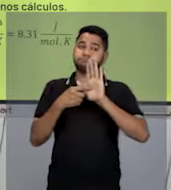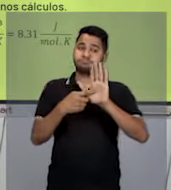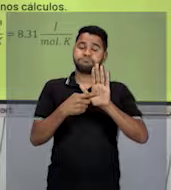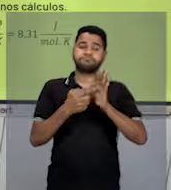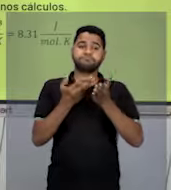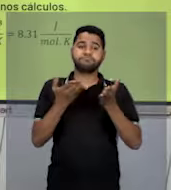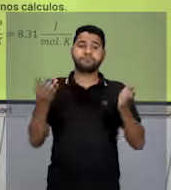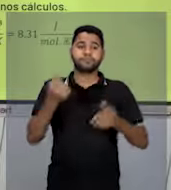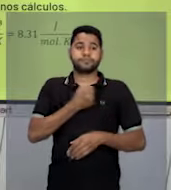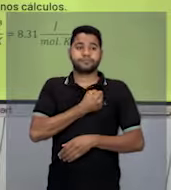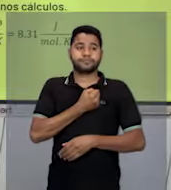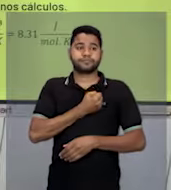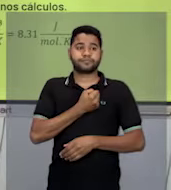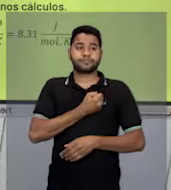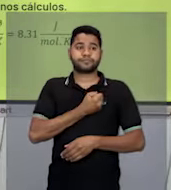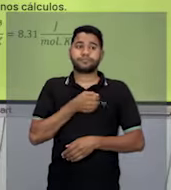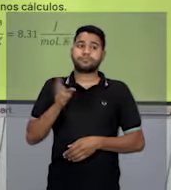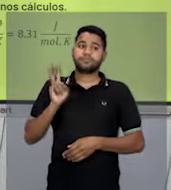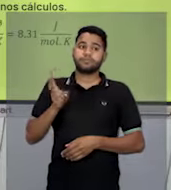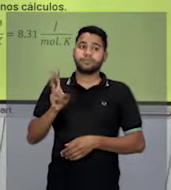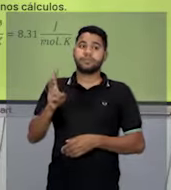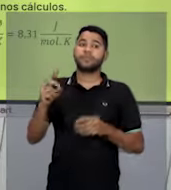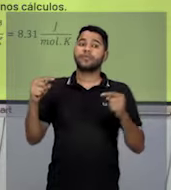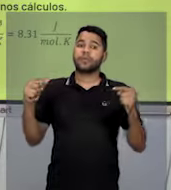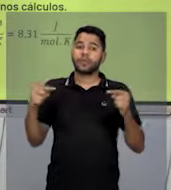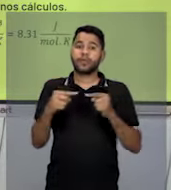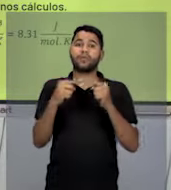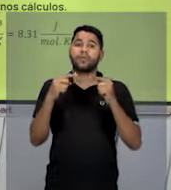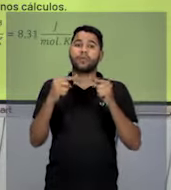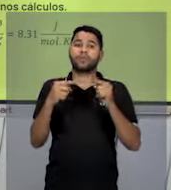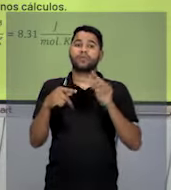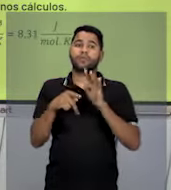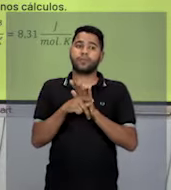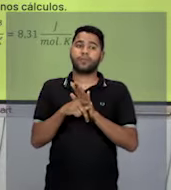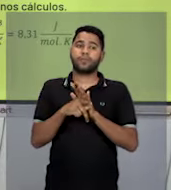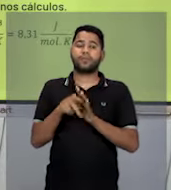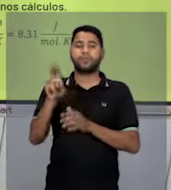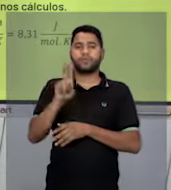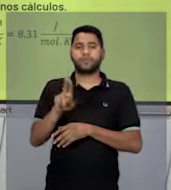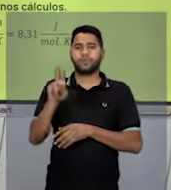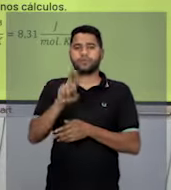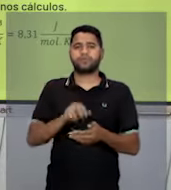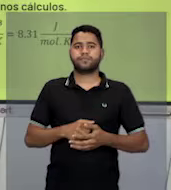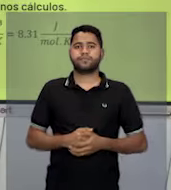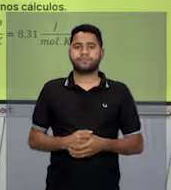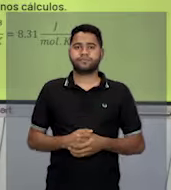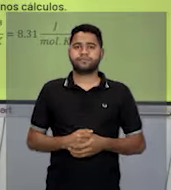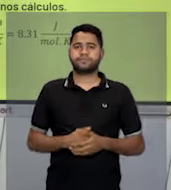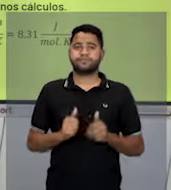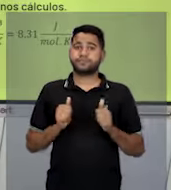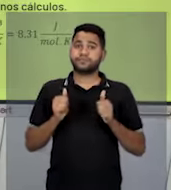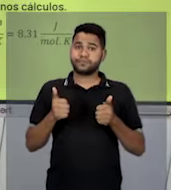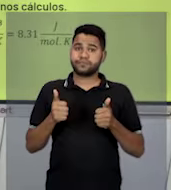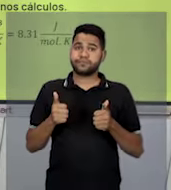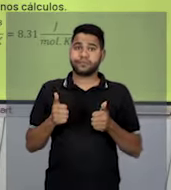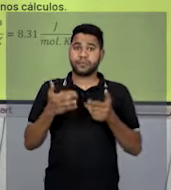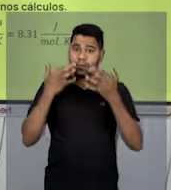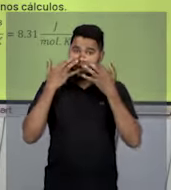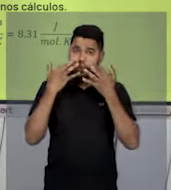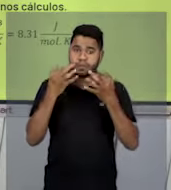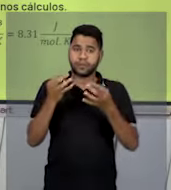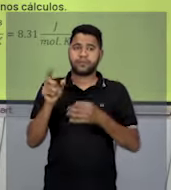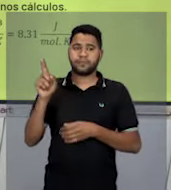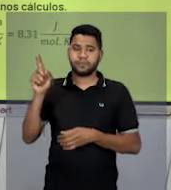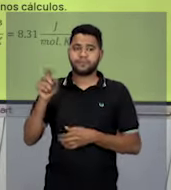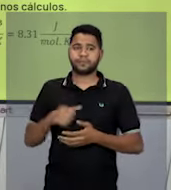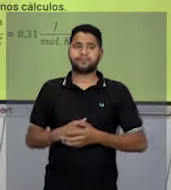aqui o valor dessas constantes de acordo com as unidades que foram utilizadas por eles, tá? Então, vamos prestar bastante